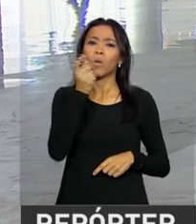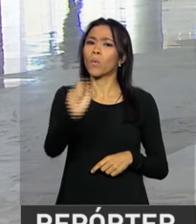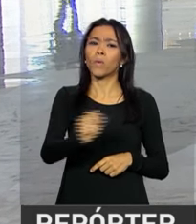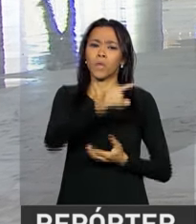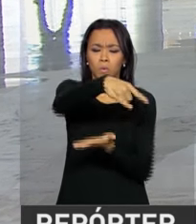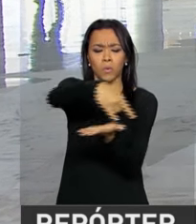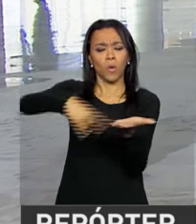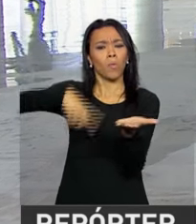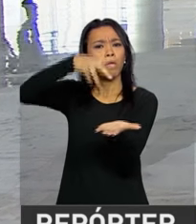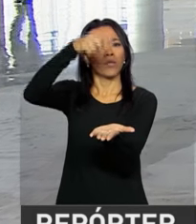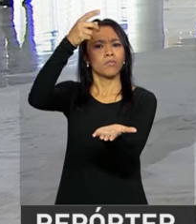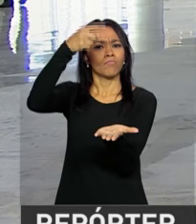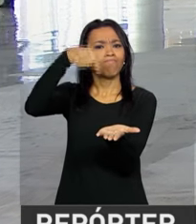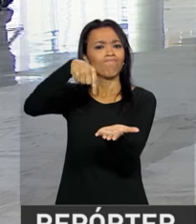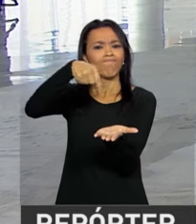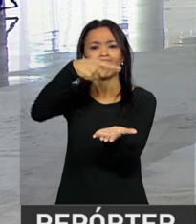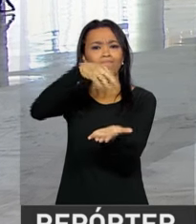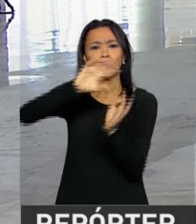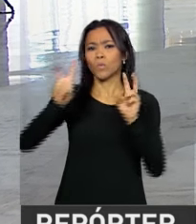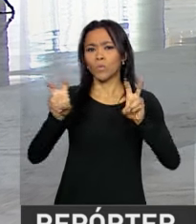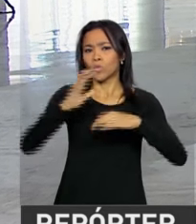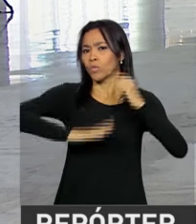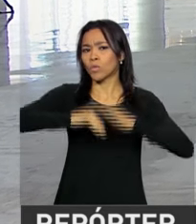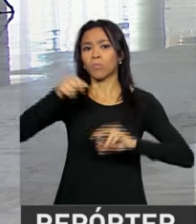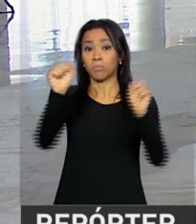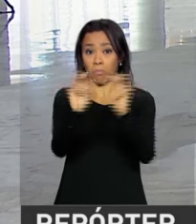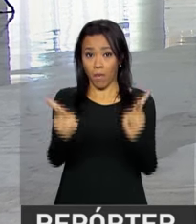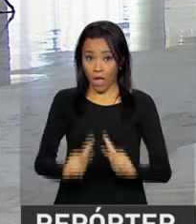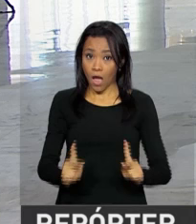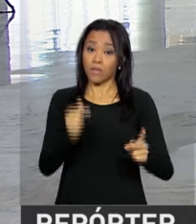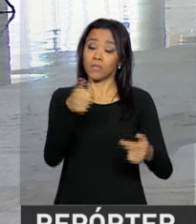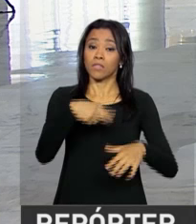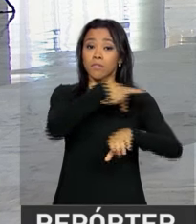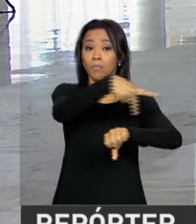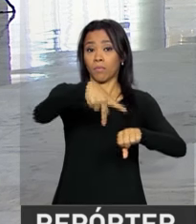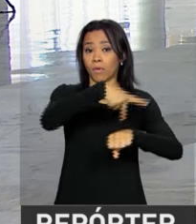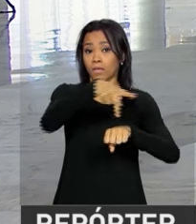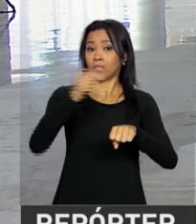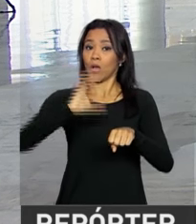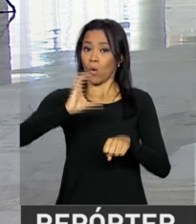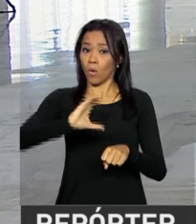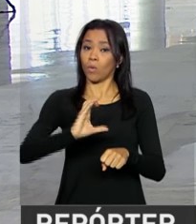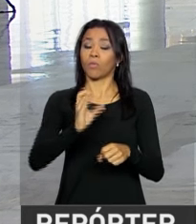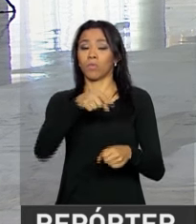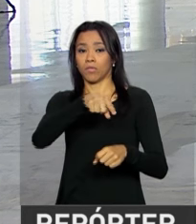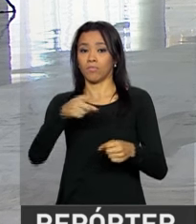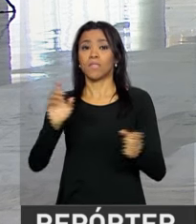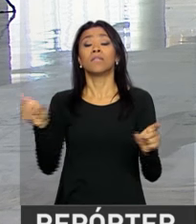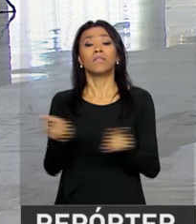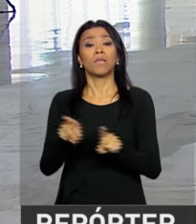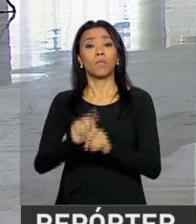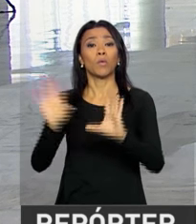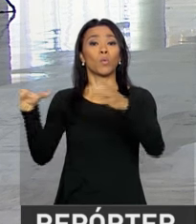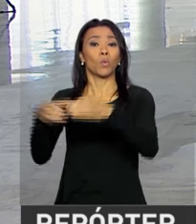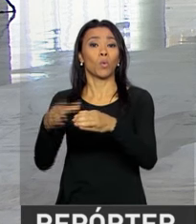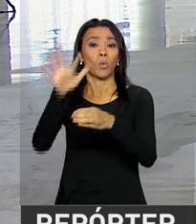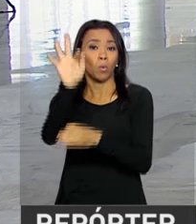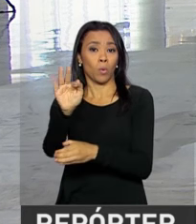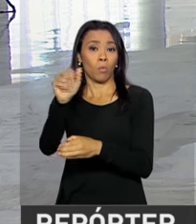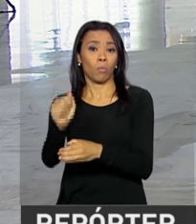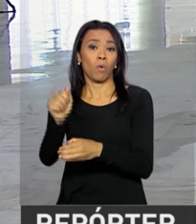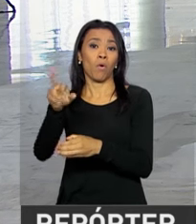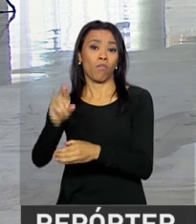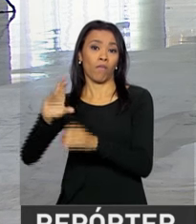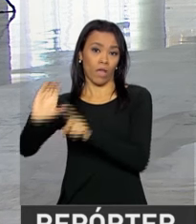paz assinado pelo governo colombiano e pelas Farc as forças armadas revolucionárias da Colômbia ele também usou uma rede